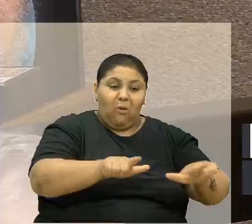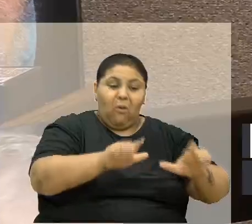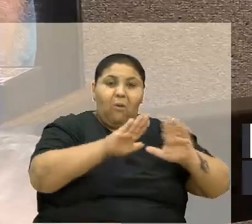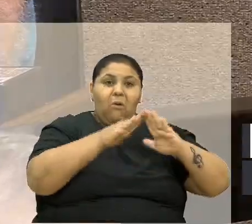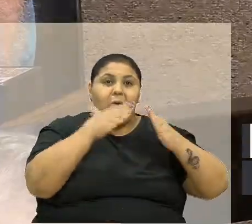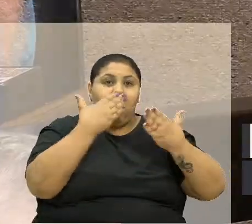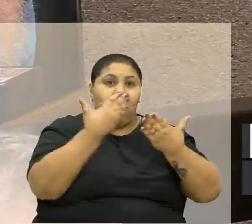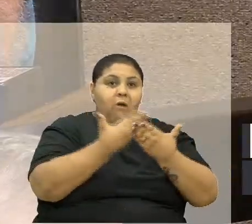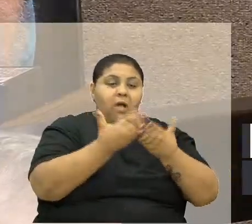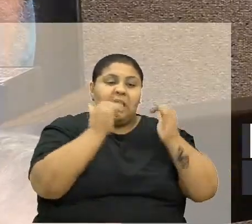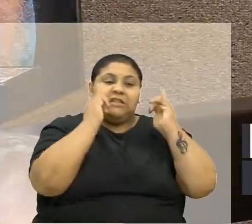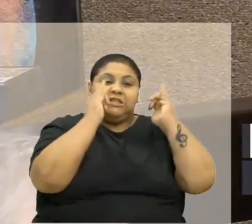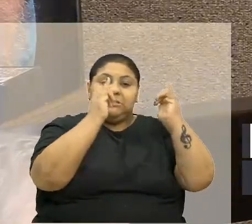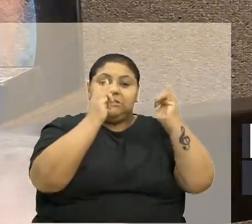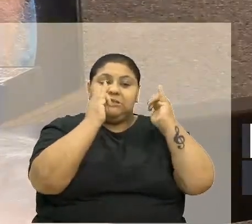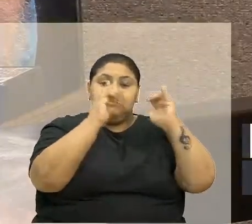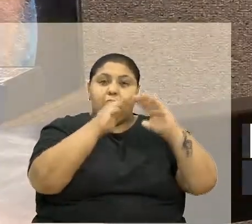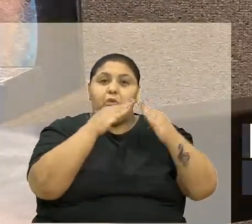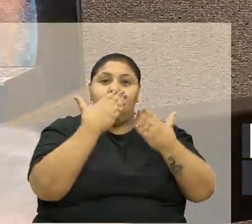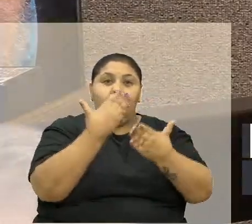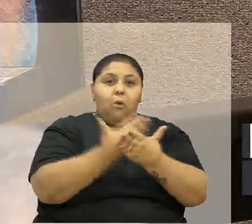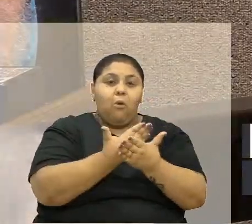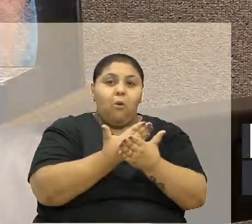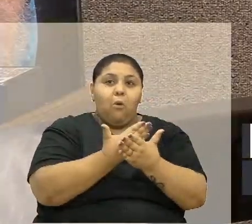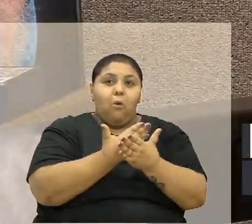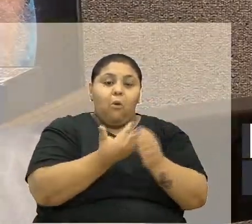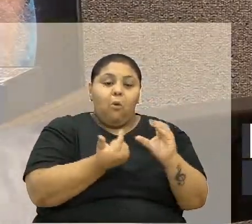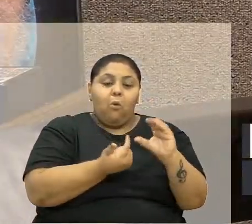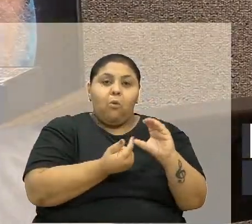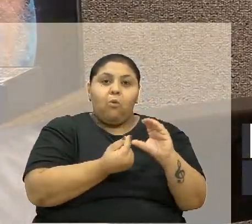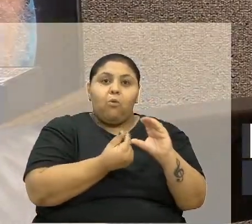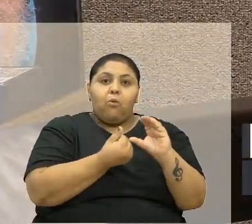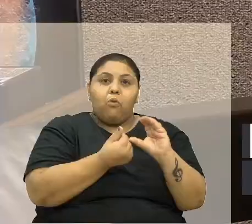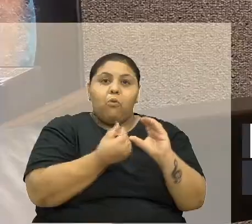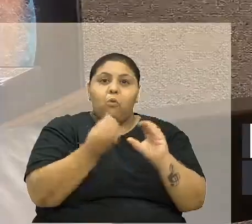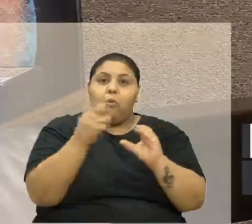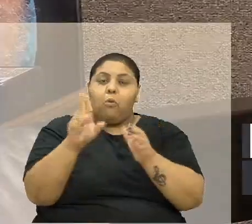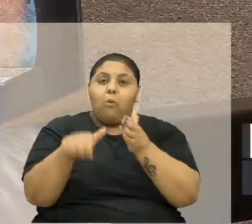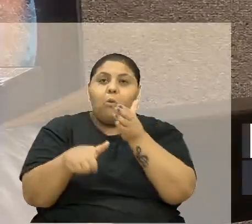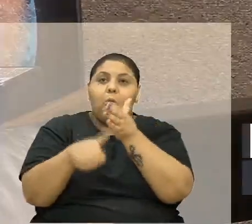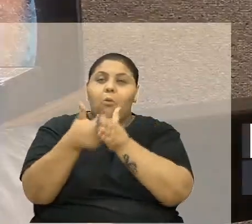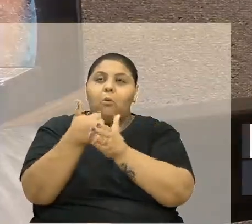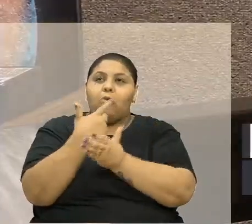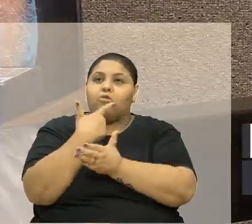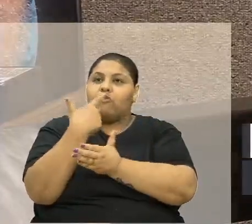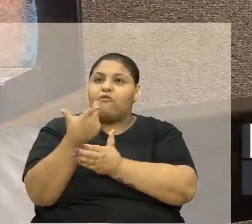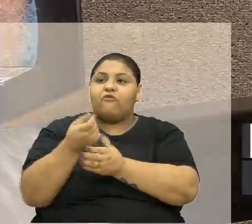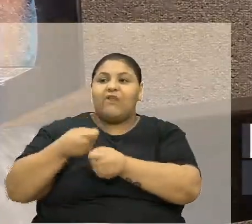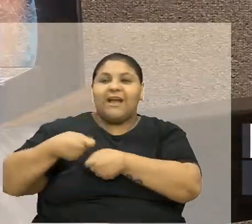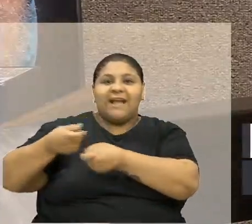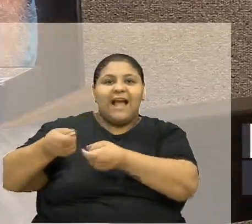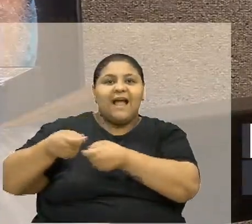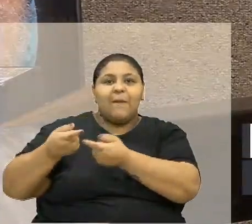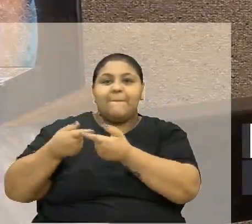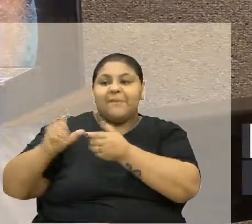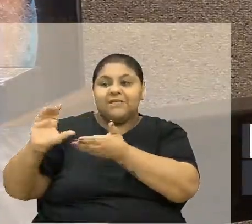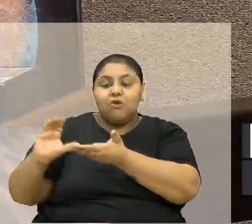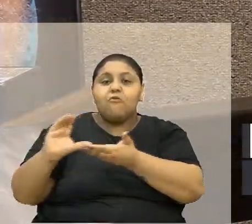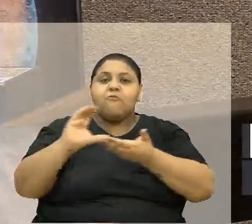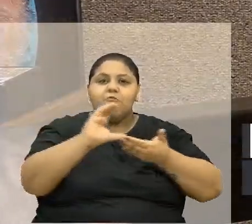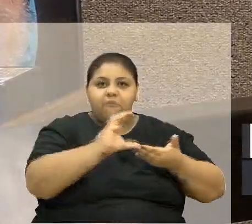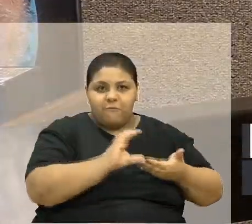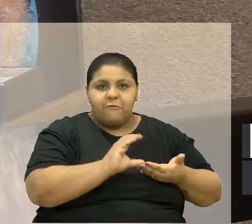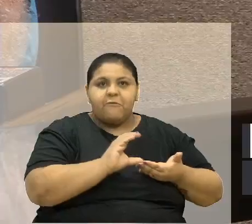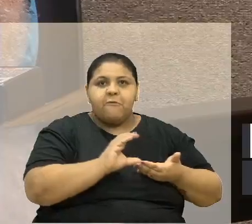de transporte escolar, o custo que a gente gasta, ou melhor dizendo, não vou dizer gasto, mas é um investimento até